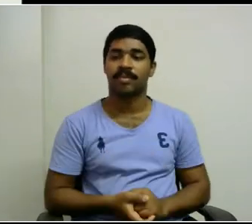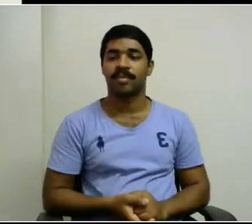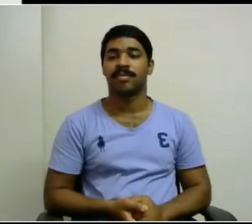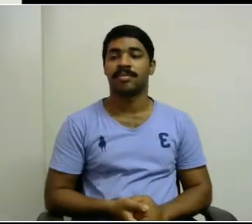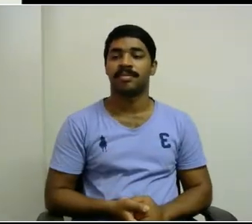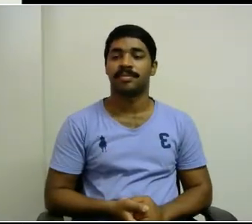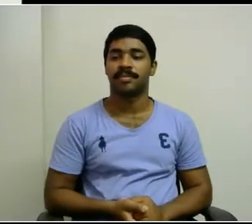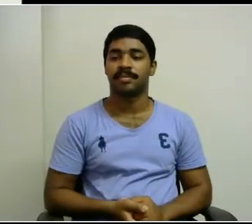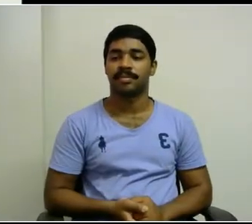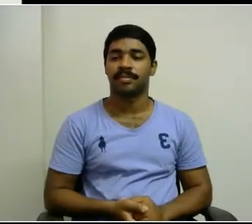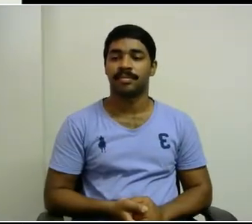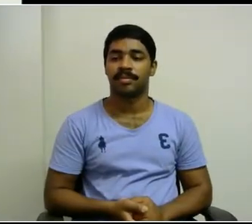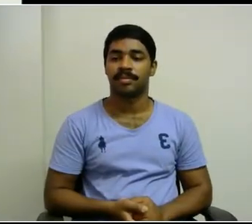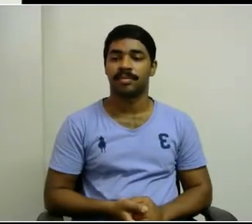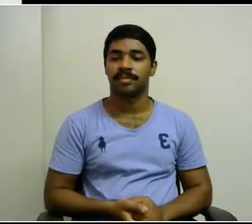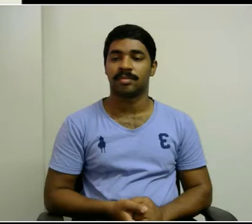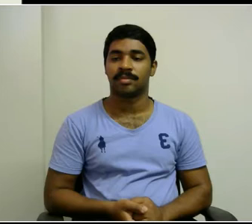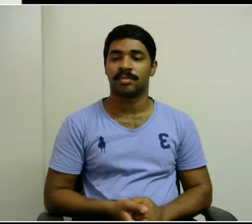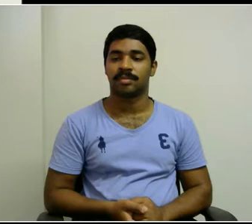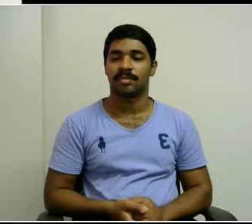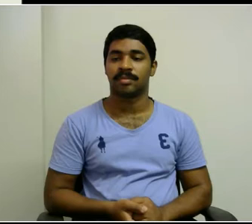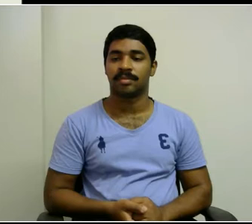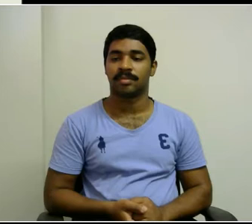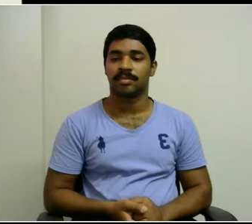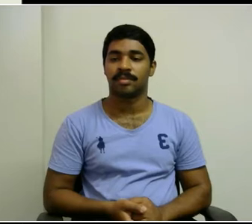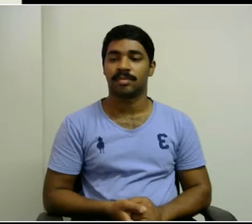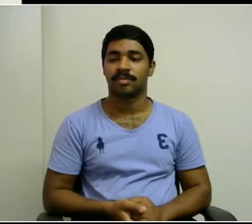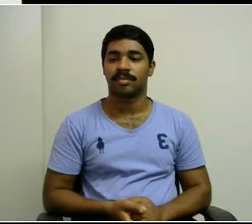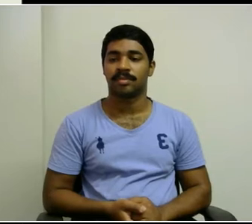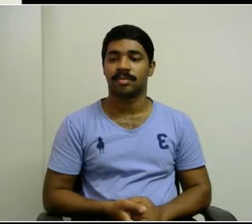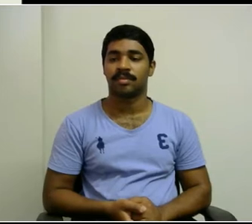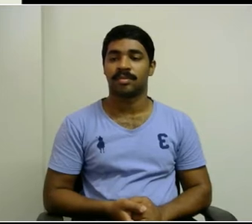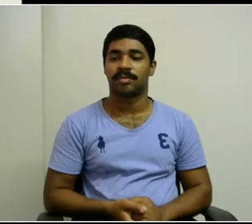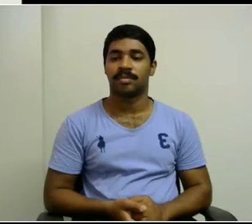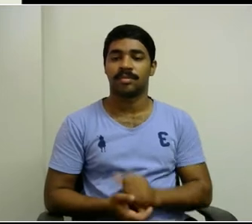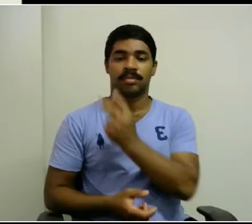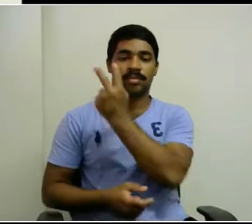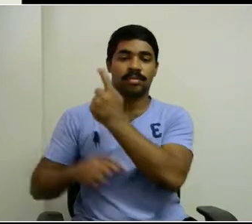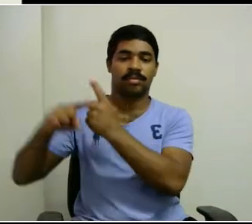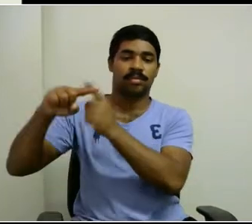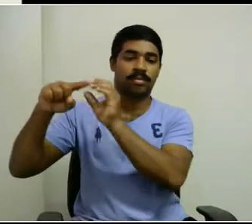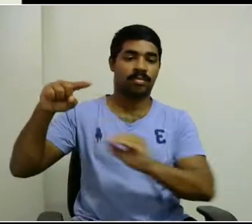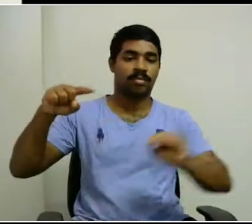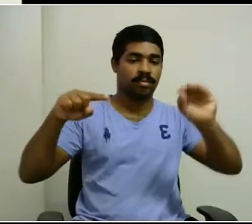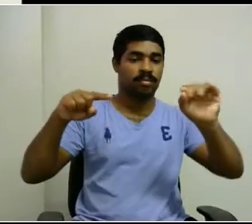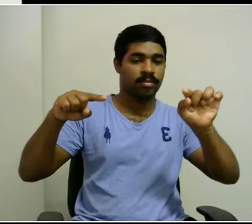negativo. Maior ou igual, 14. E o 2 está positivo, passa para esse lado negativo.